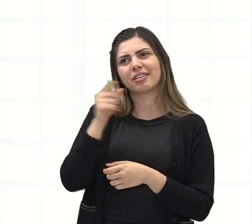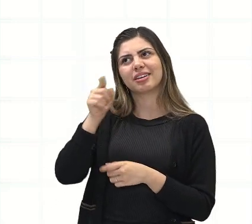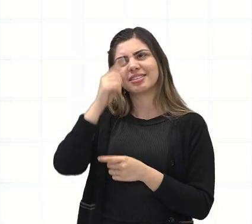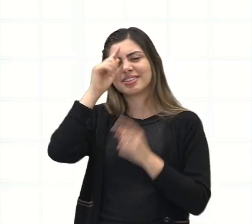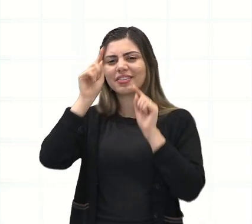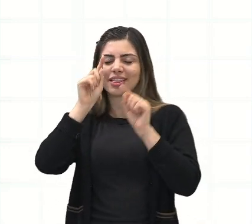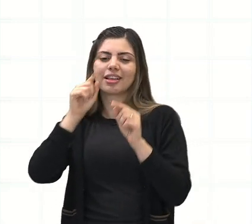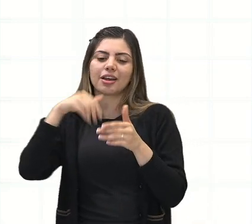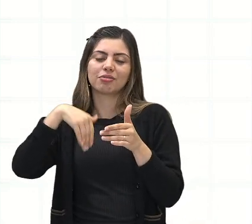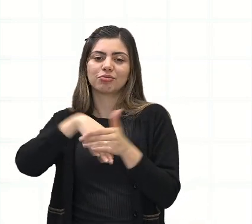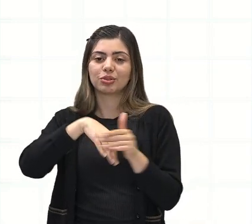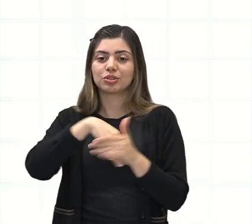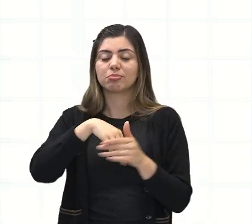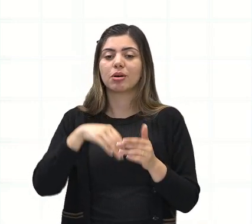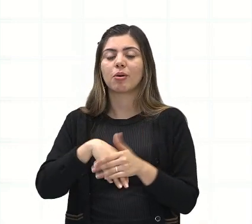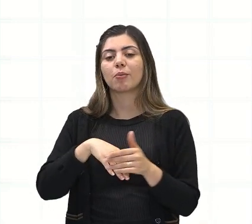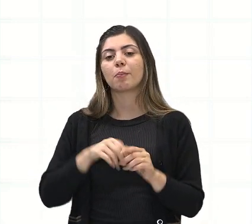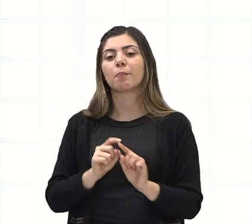bem no esporte,